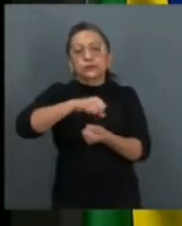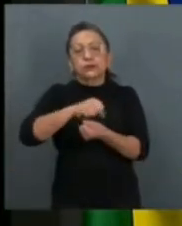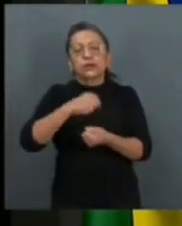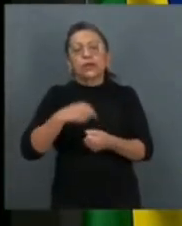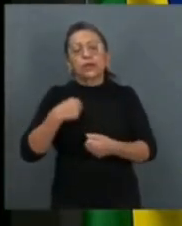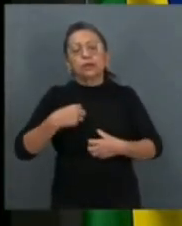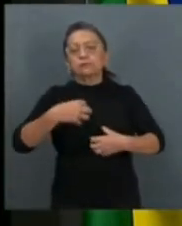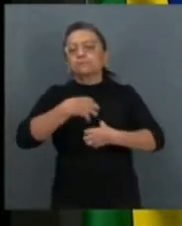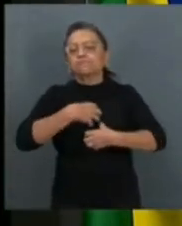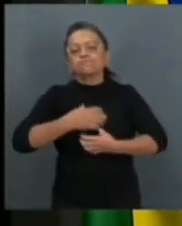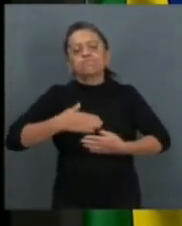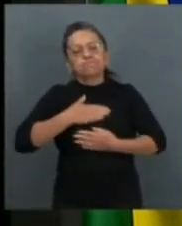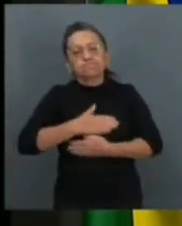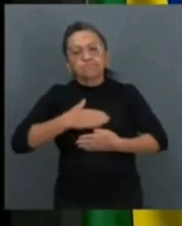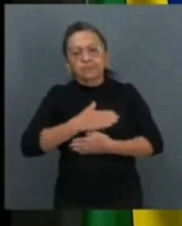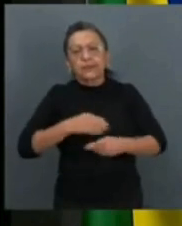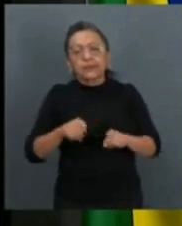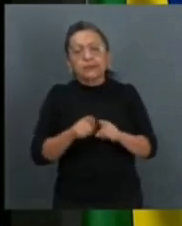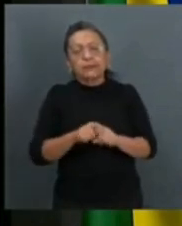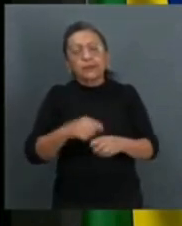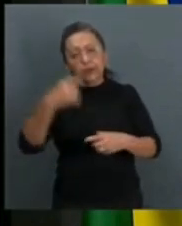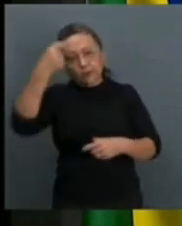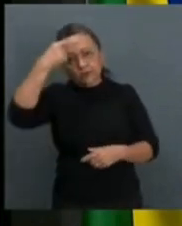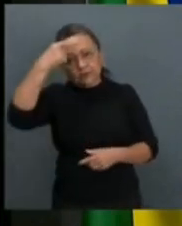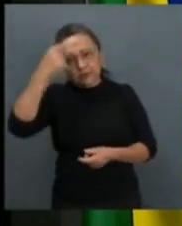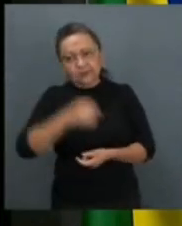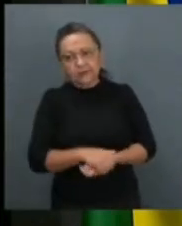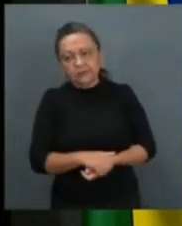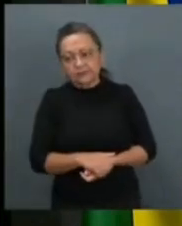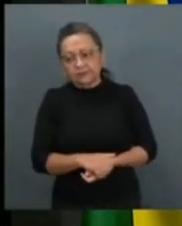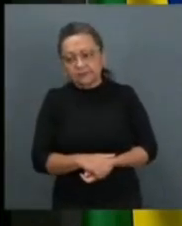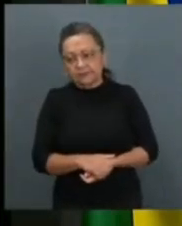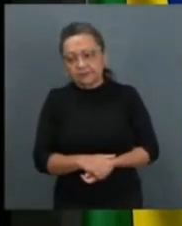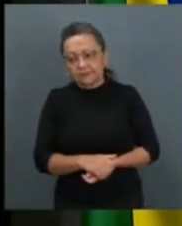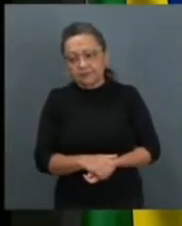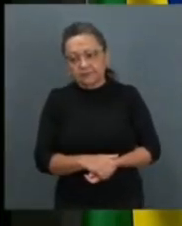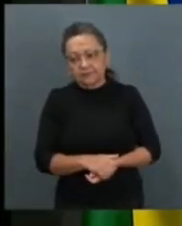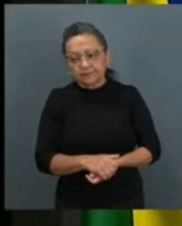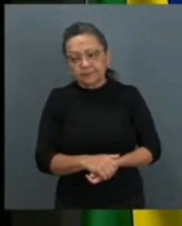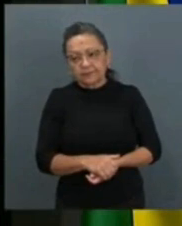Estou muito motivado e consciente.